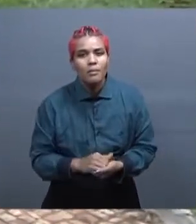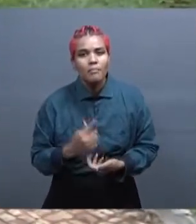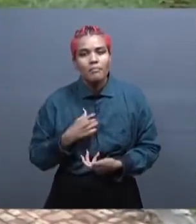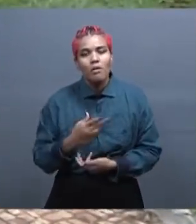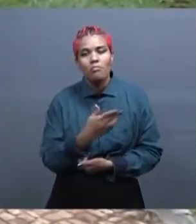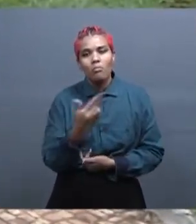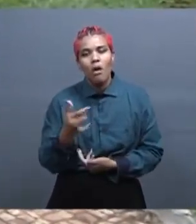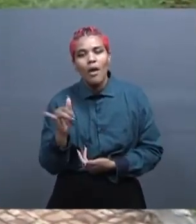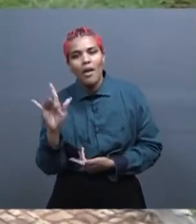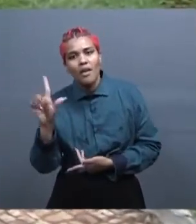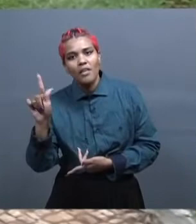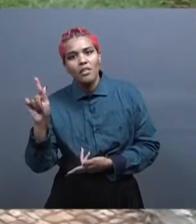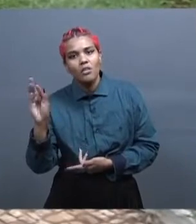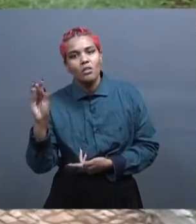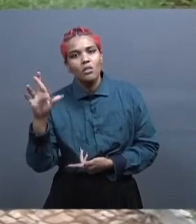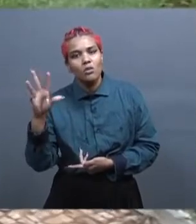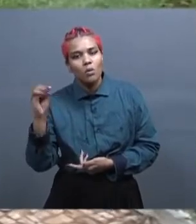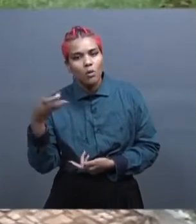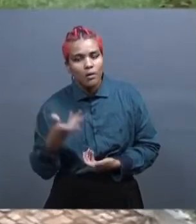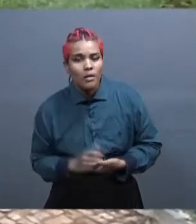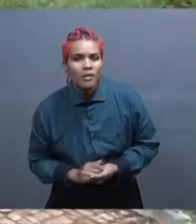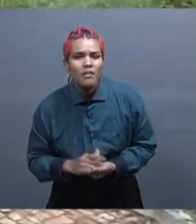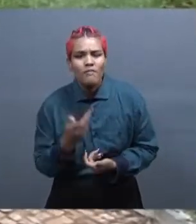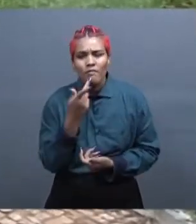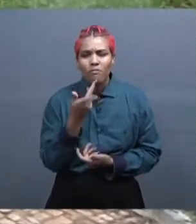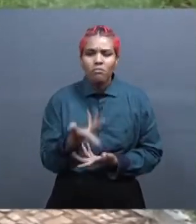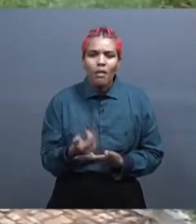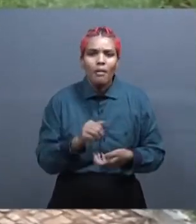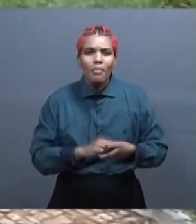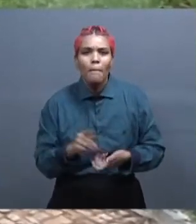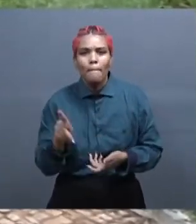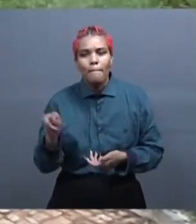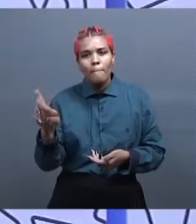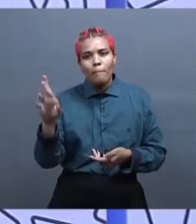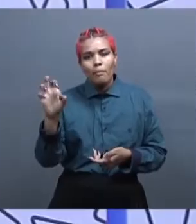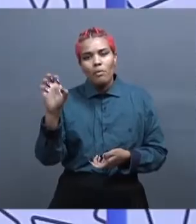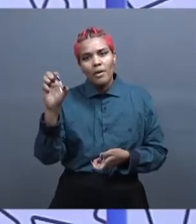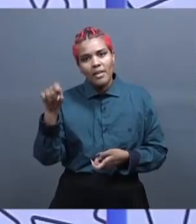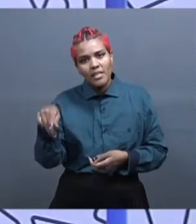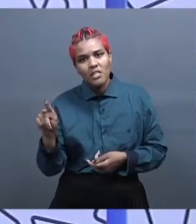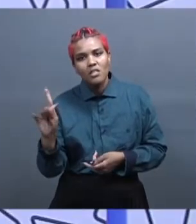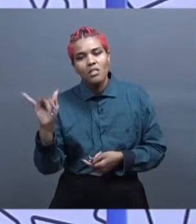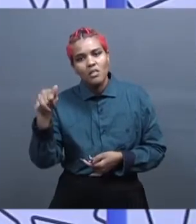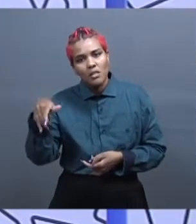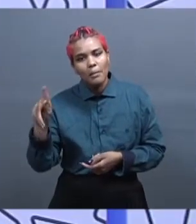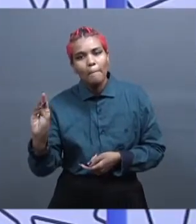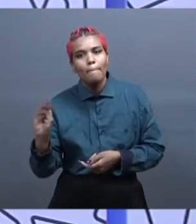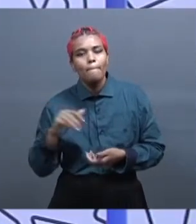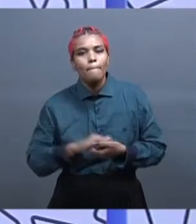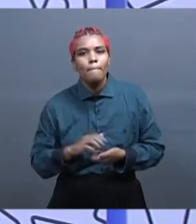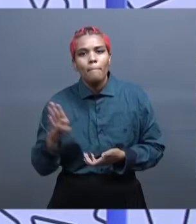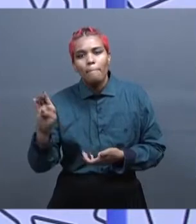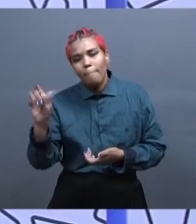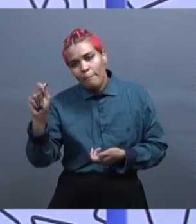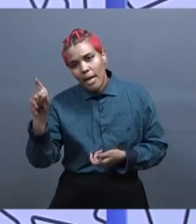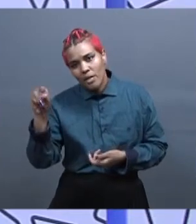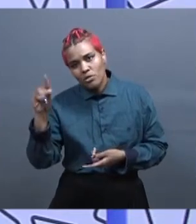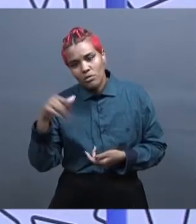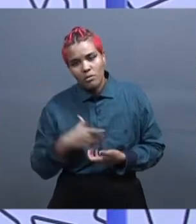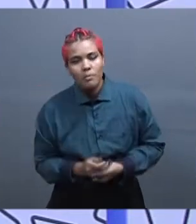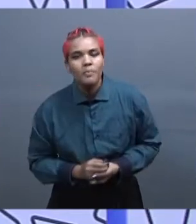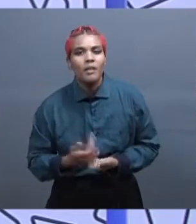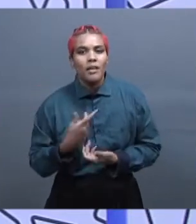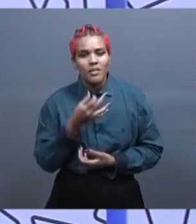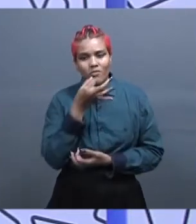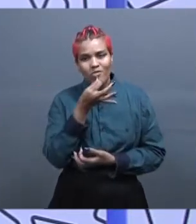a série breaking bad ela fala sobre a produção e sobre as conseqüências do uso de drogas essas foram as sugestões na nossa agenda cultural de